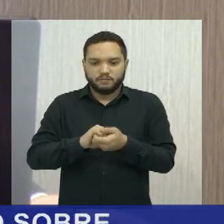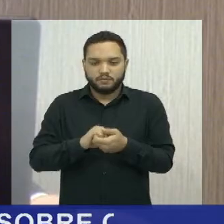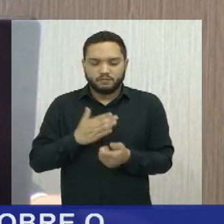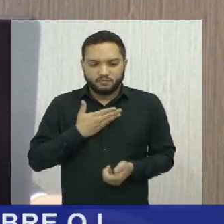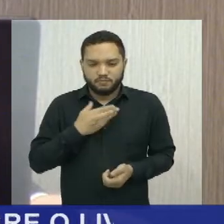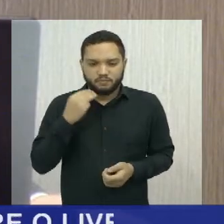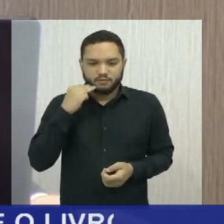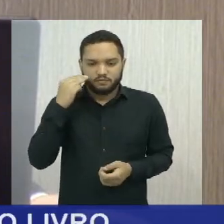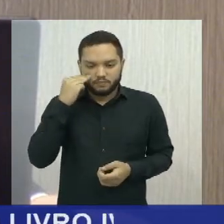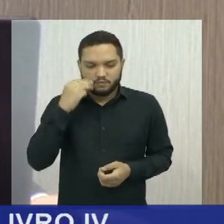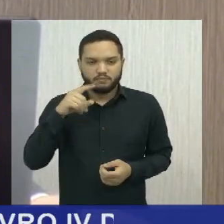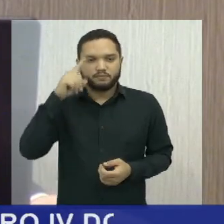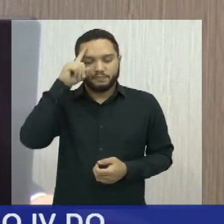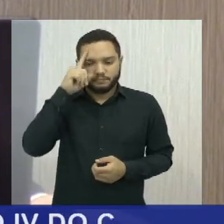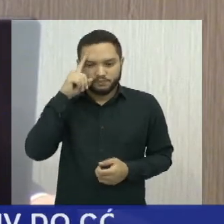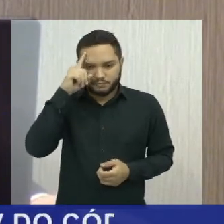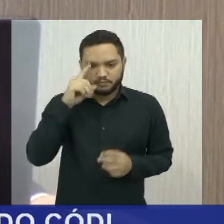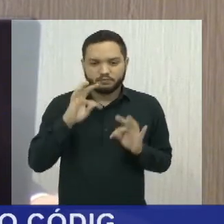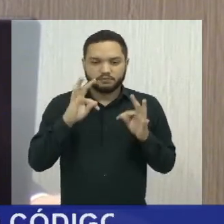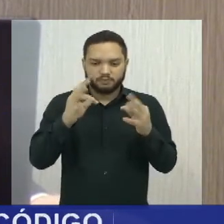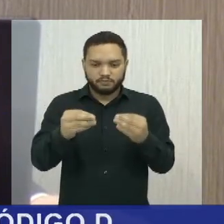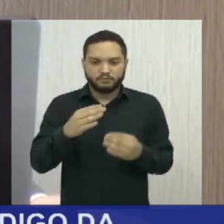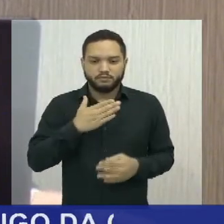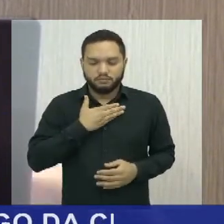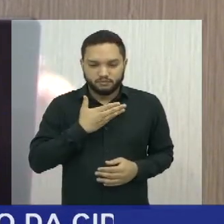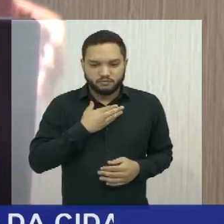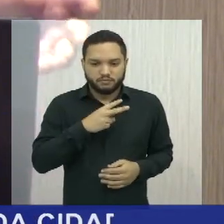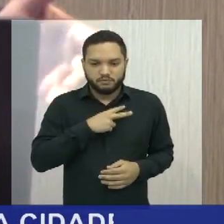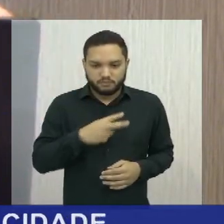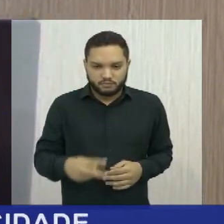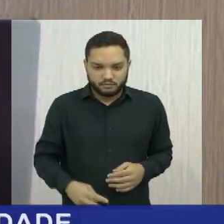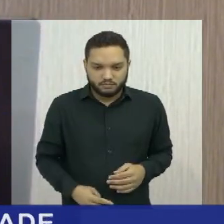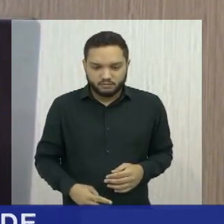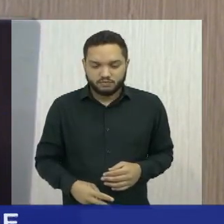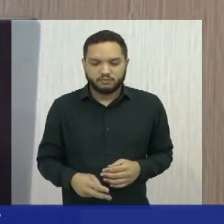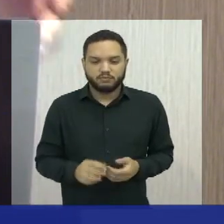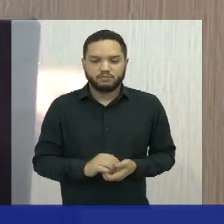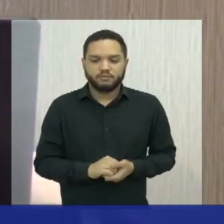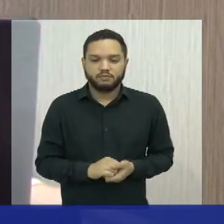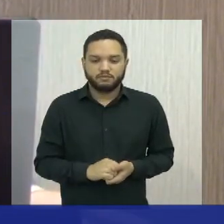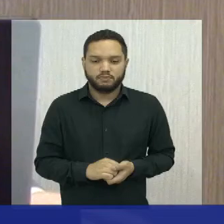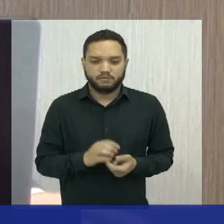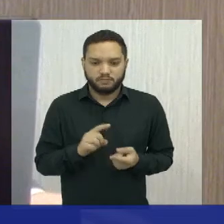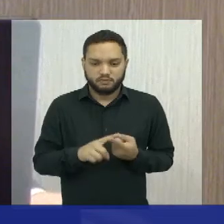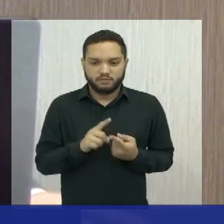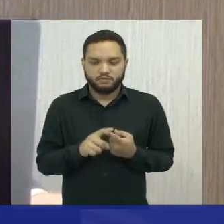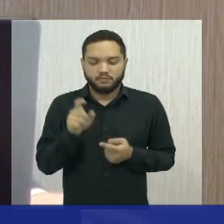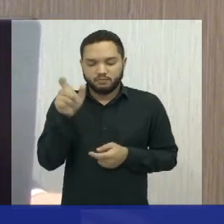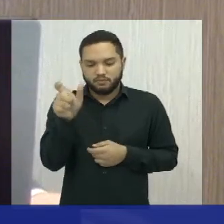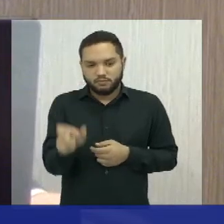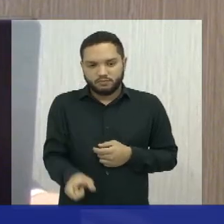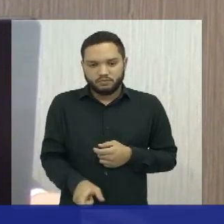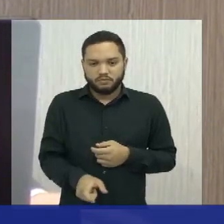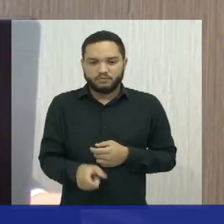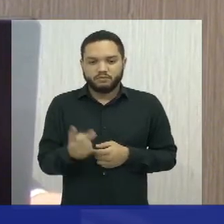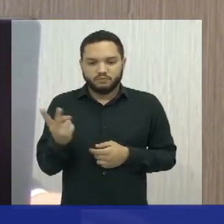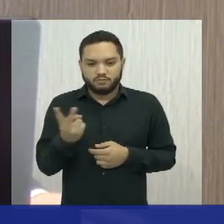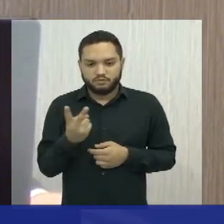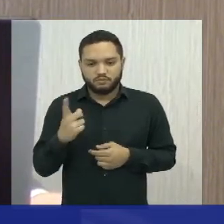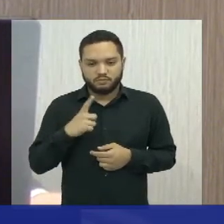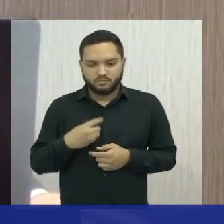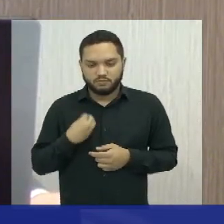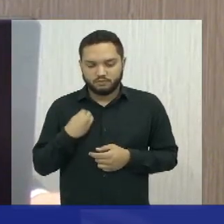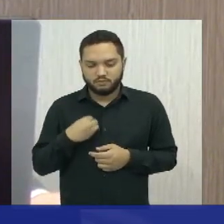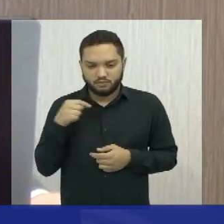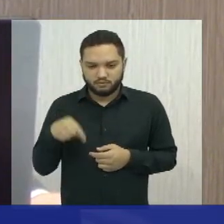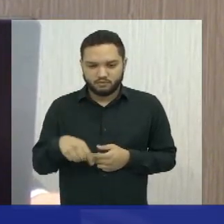Lins, Renan Colares, todos os demais colegas vereadores, os saúdo na pessoa dos dois que aqui se